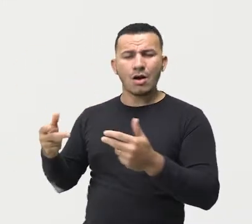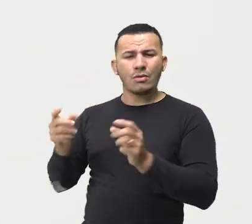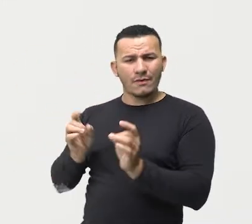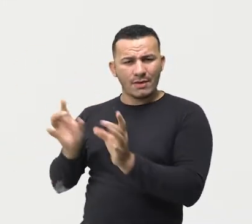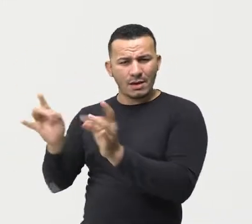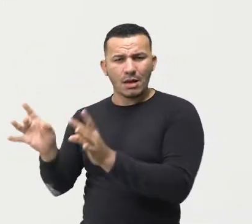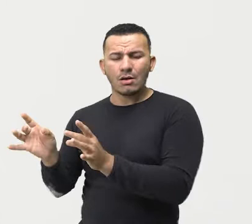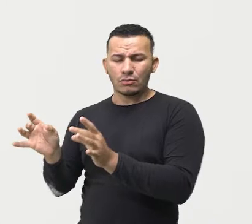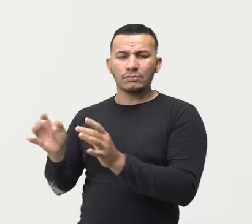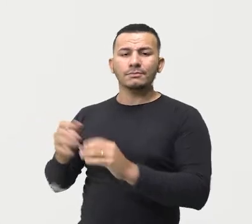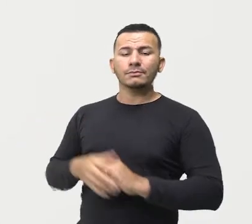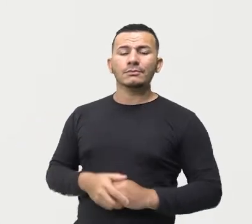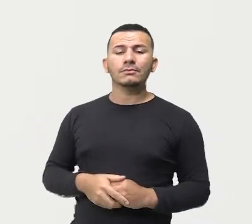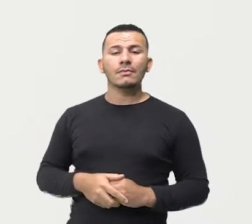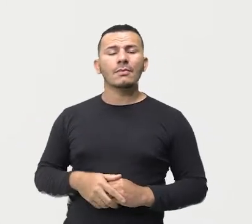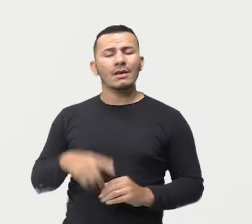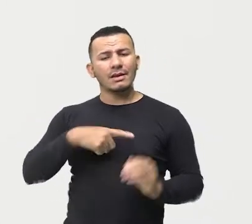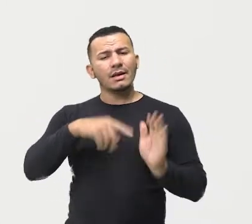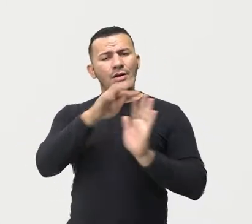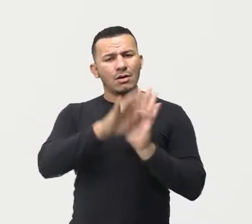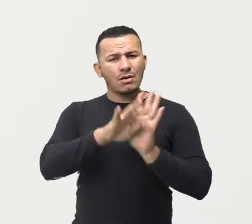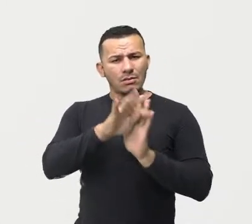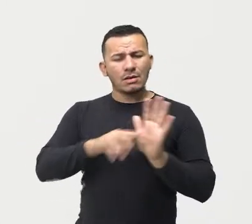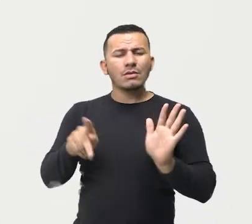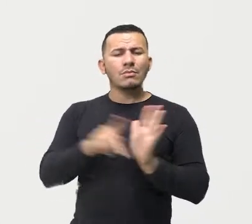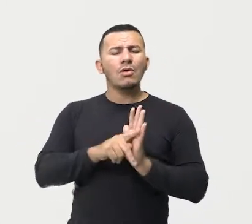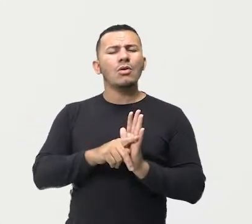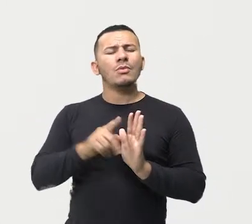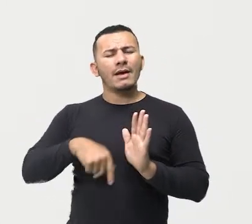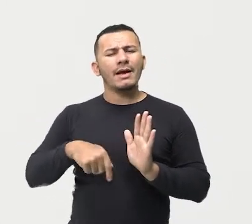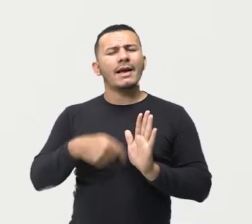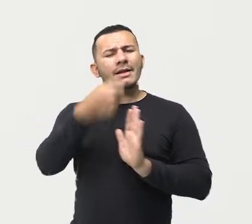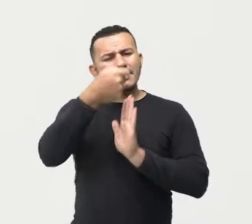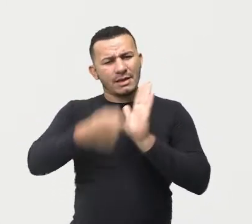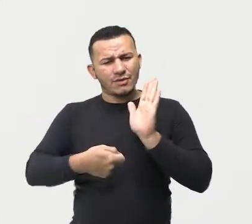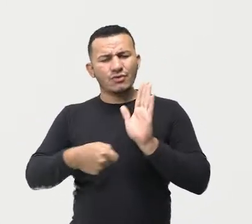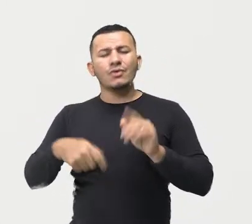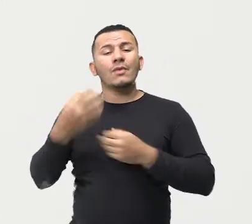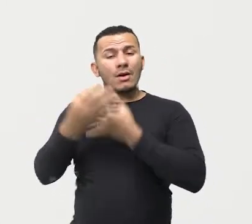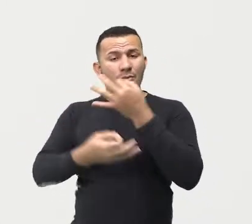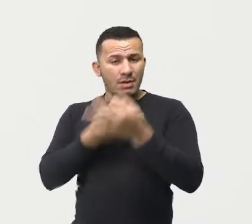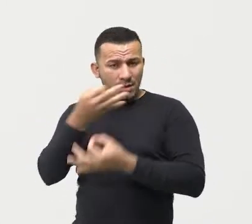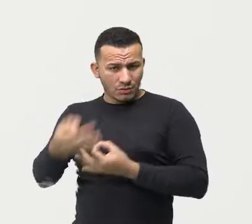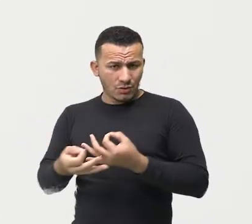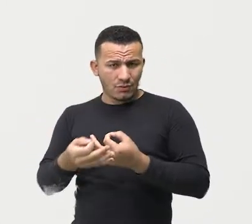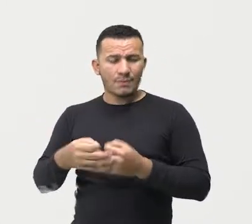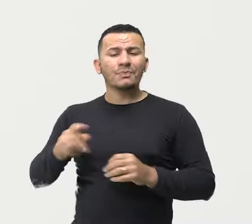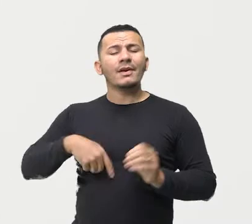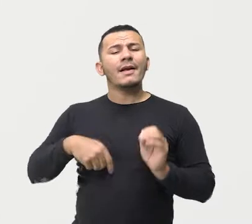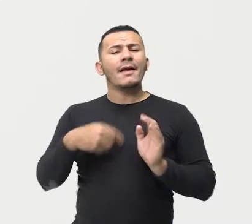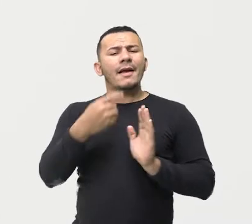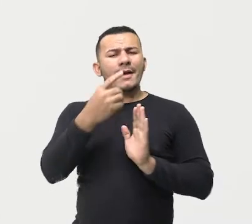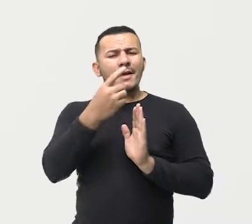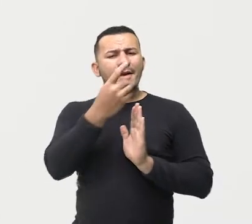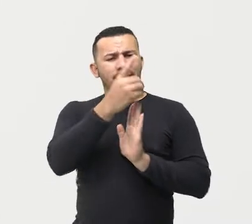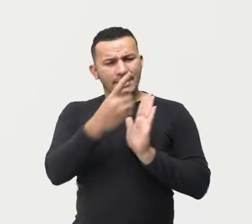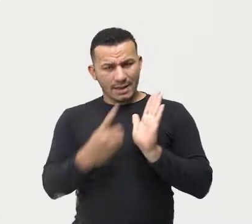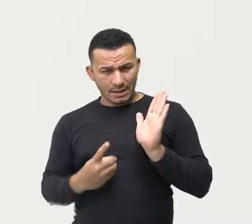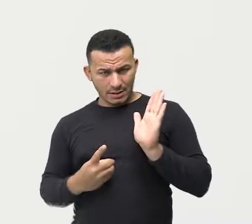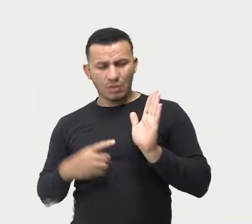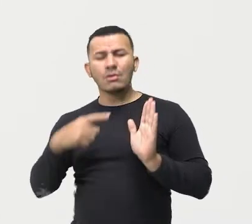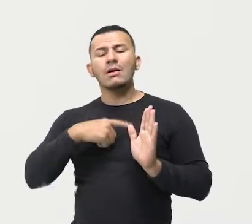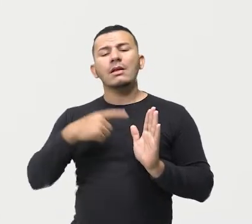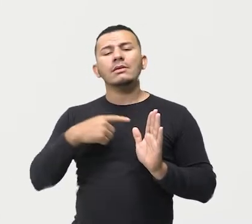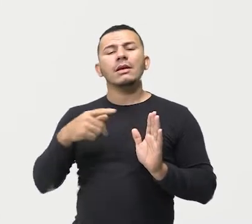é um texto de predominância do tipo dissertativo argumentativo ou seja disser e a expressar